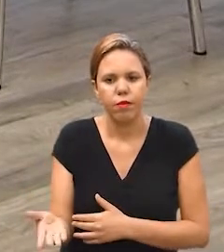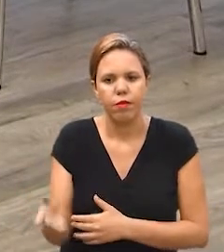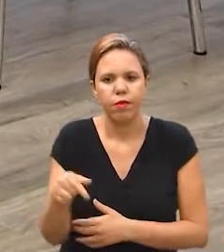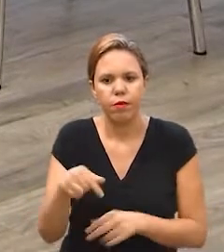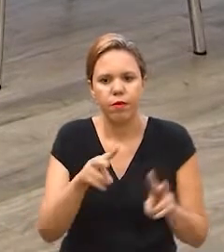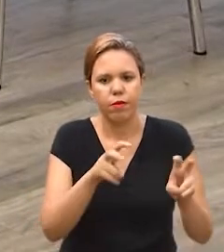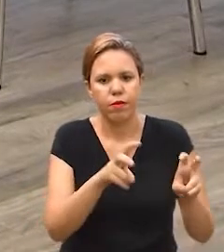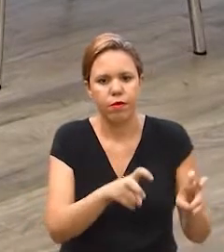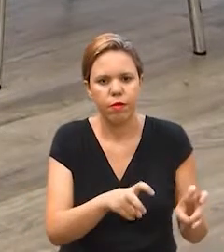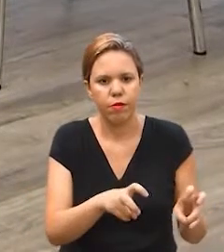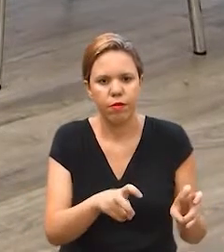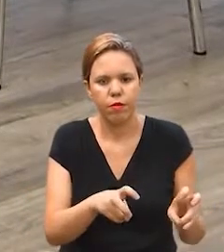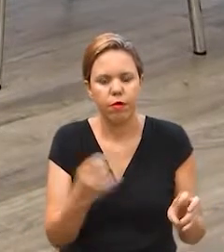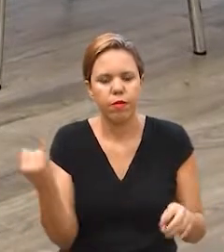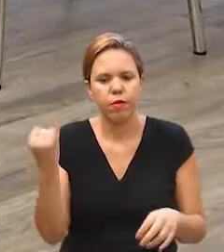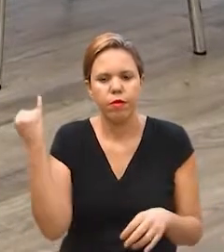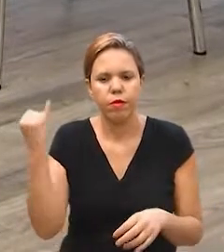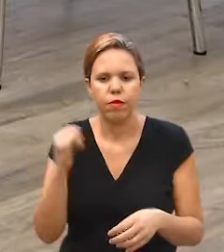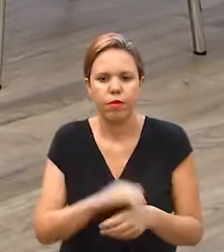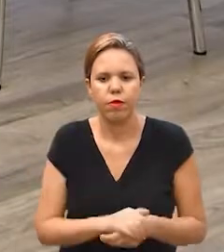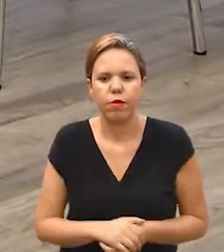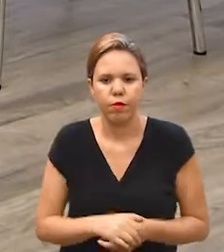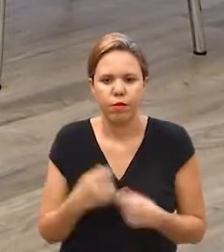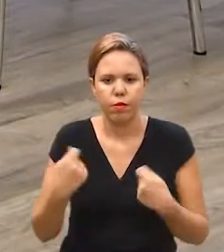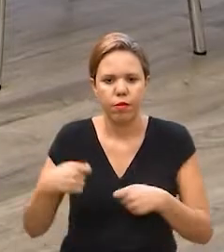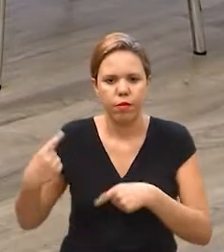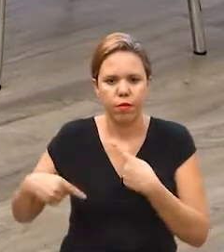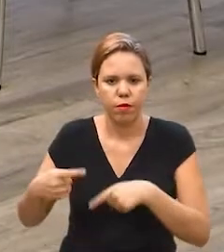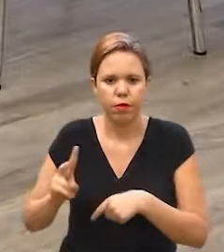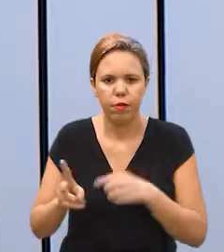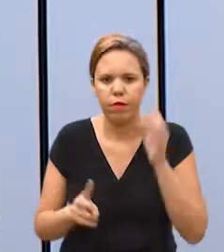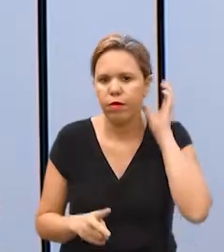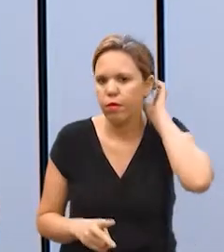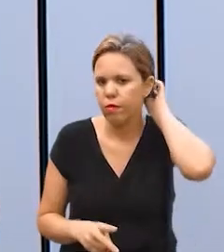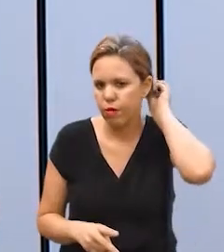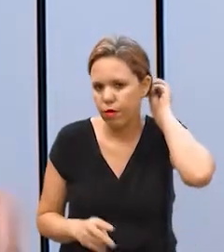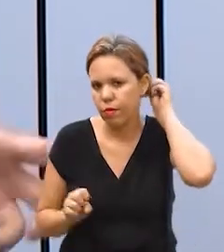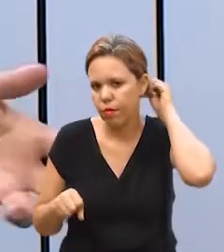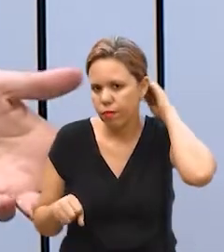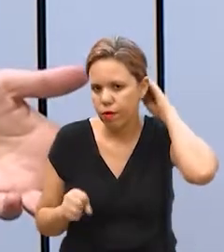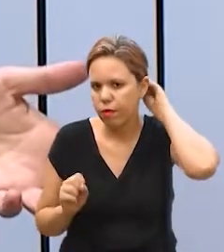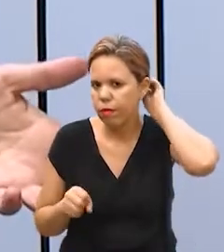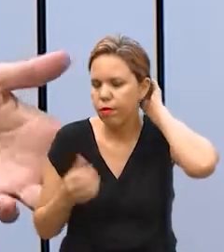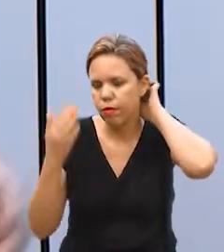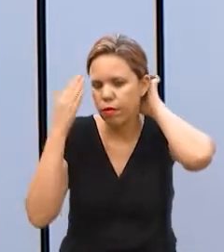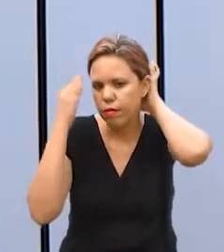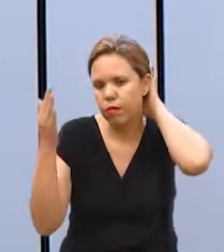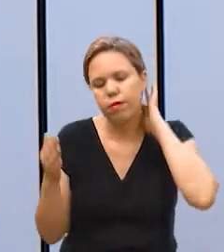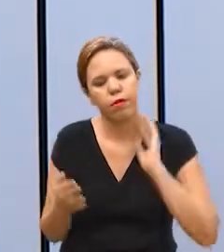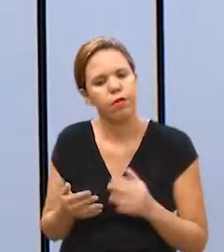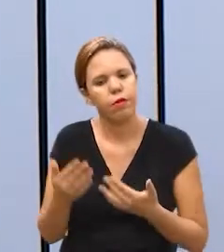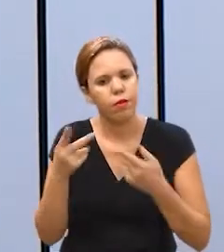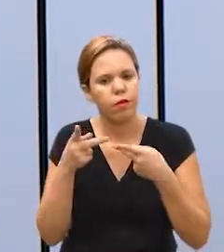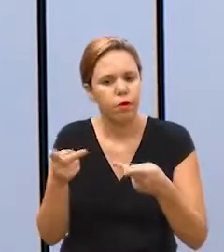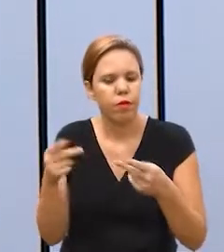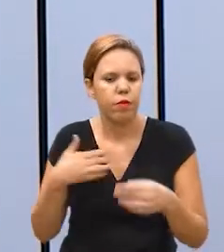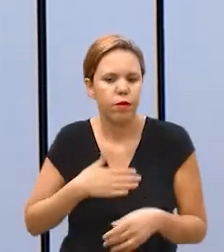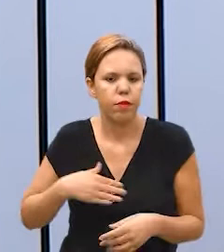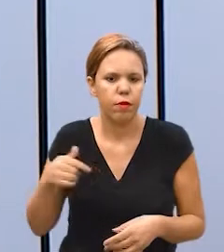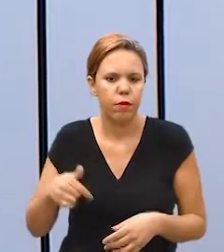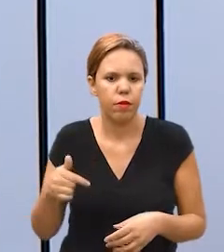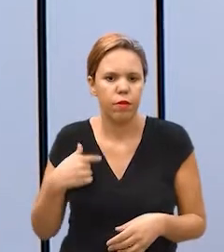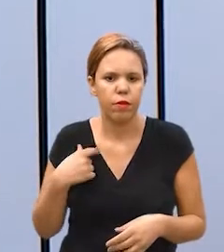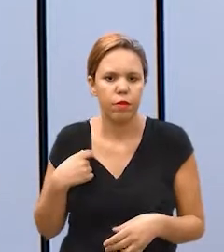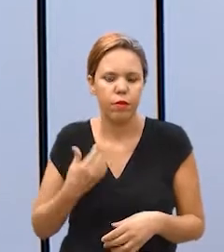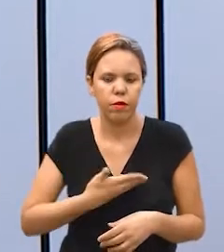esse assunto muito importante, precisa ser discutido sempre. Com certeza, eu agradeço o convite, é um prazer estar aqui